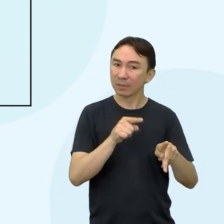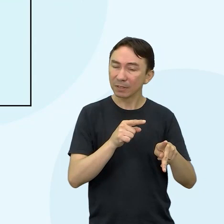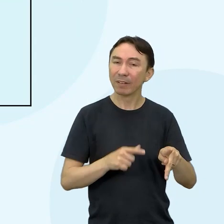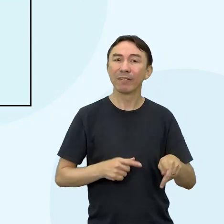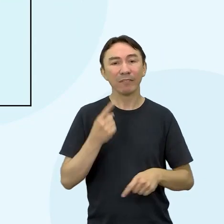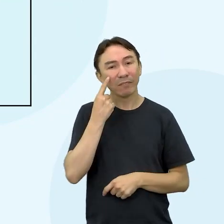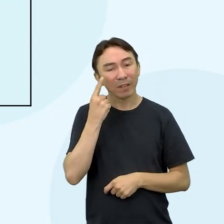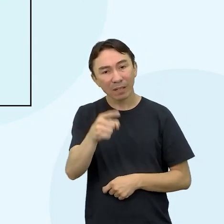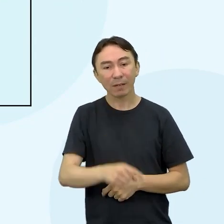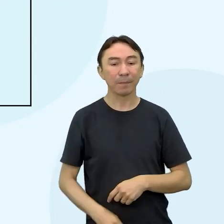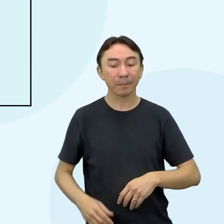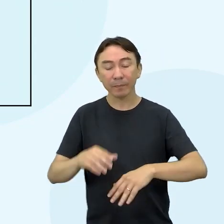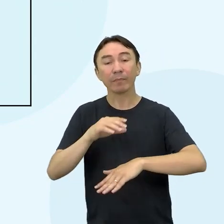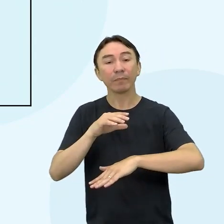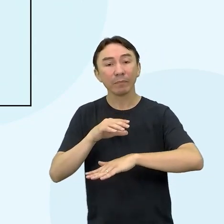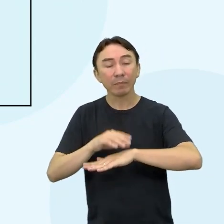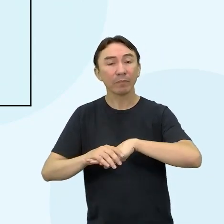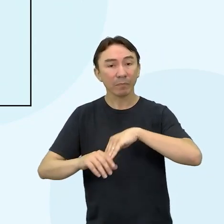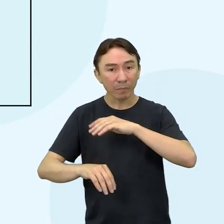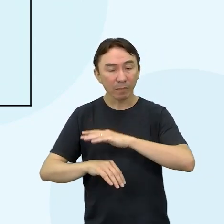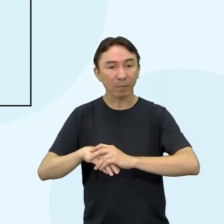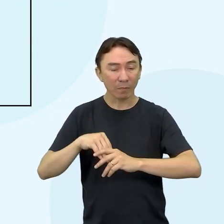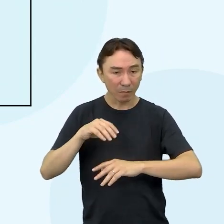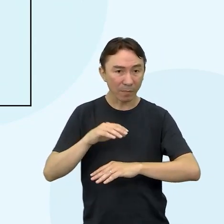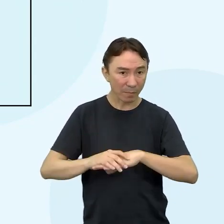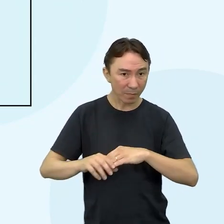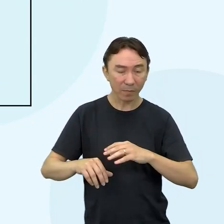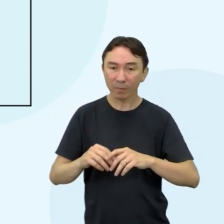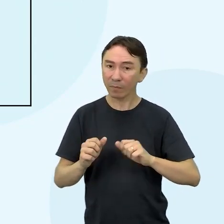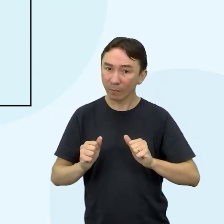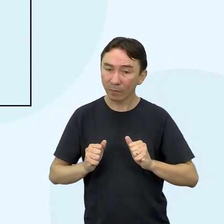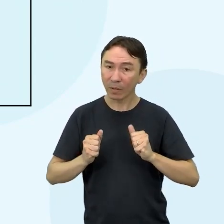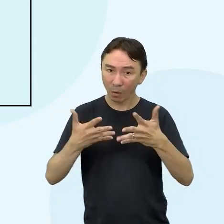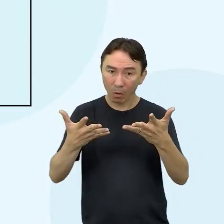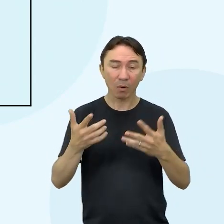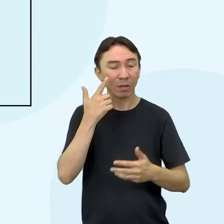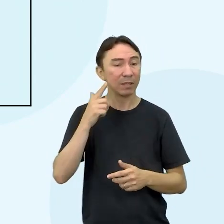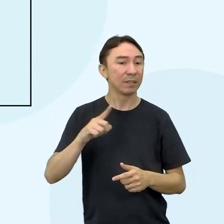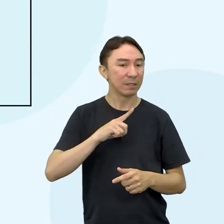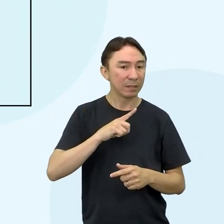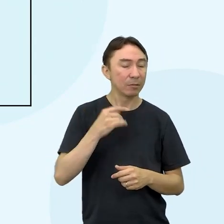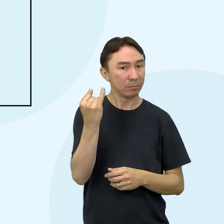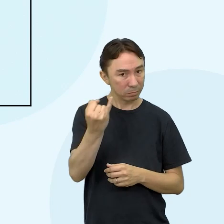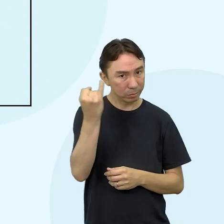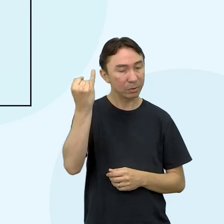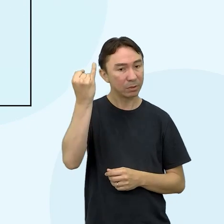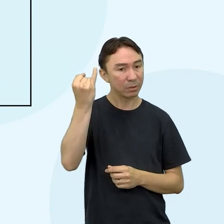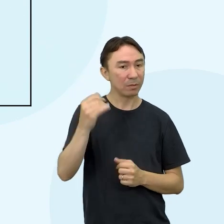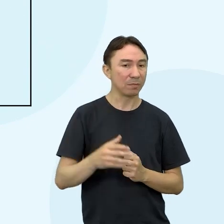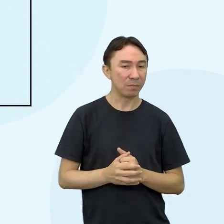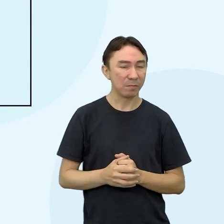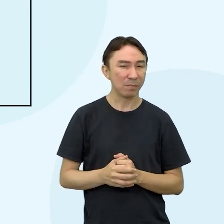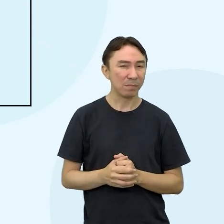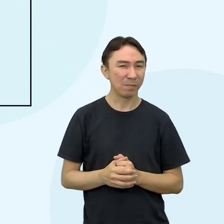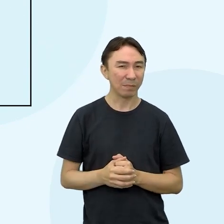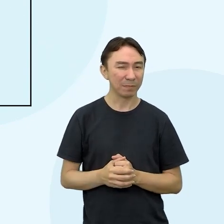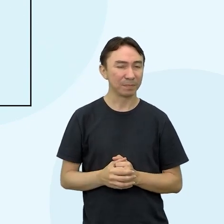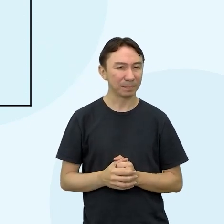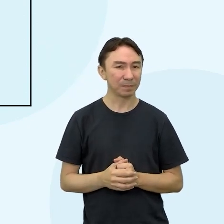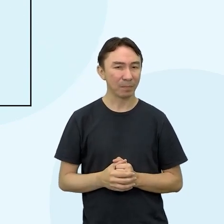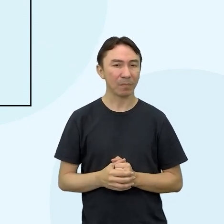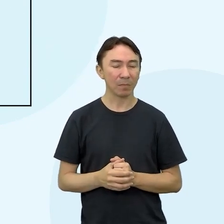metodologias ativas, que é um modelo bem interessante para ser trabalhado no processo de recuperação. Trabalhe com